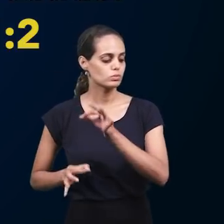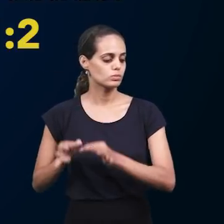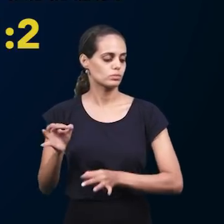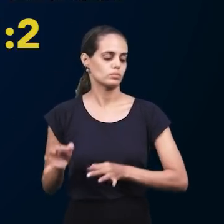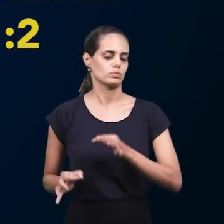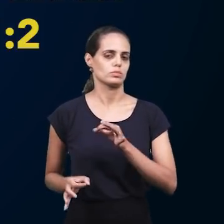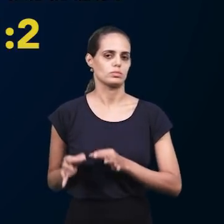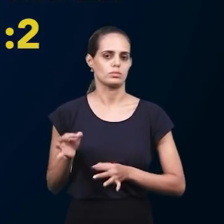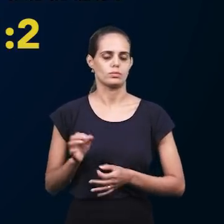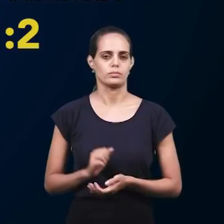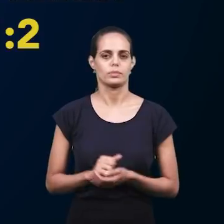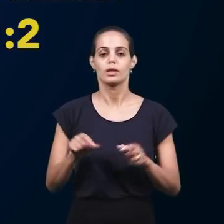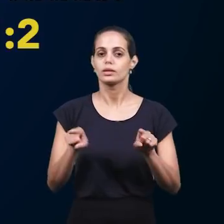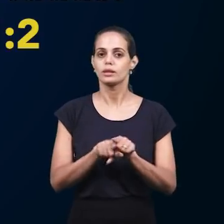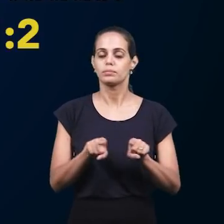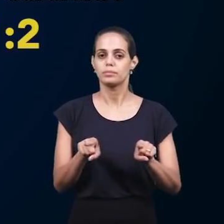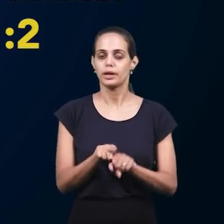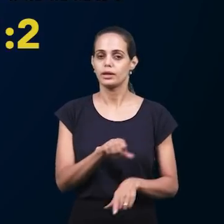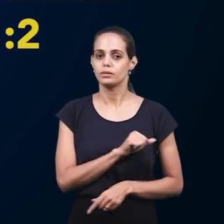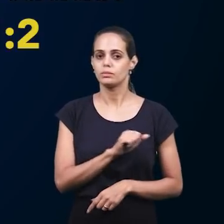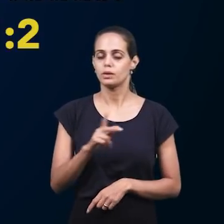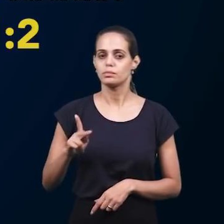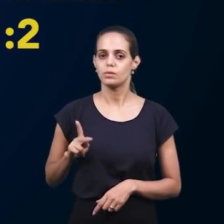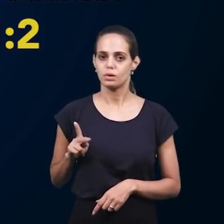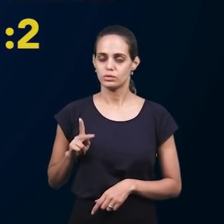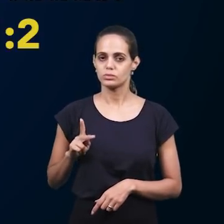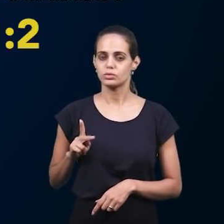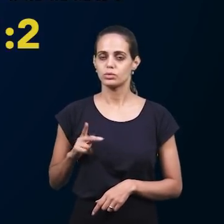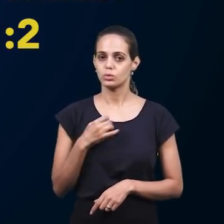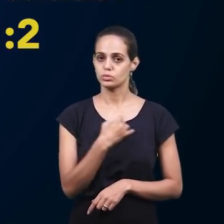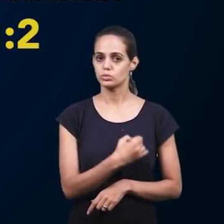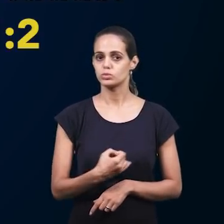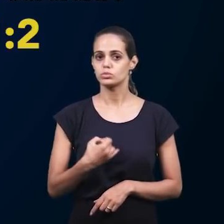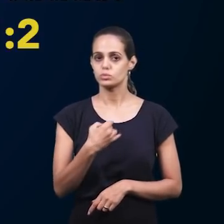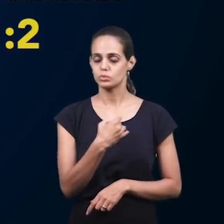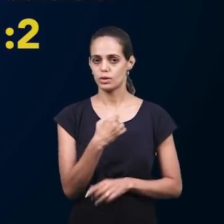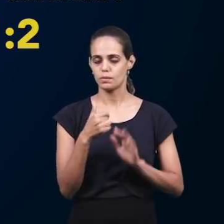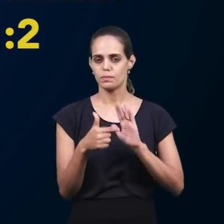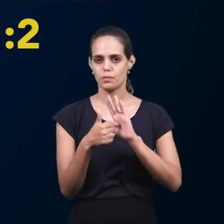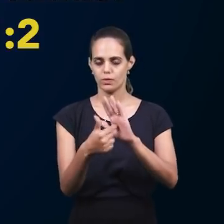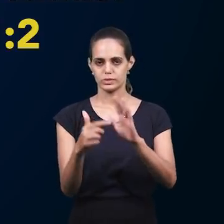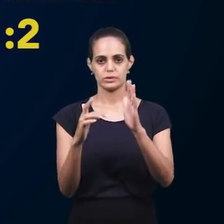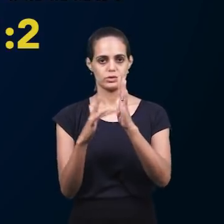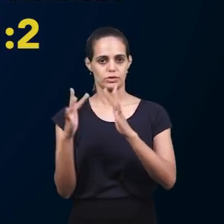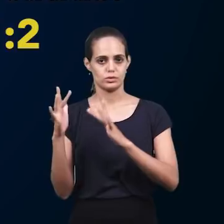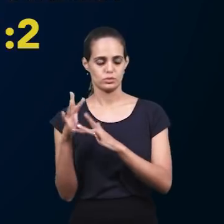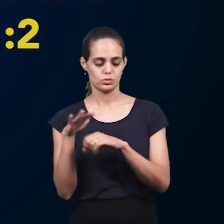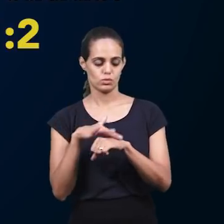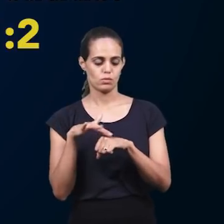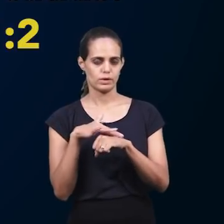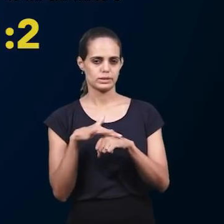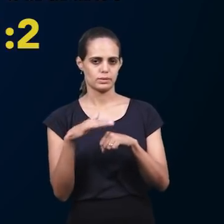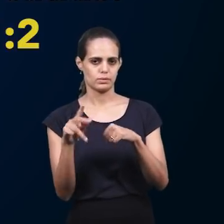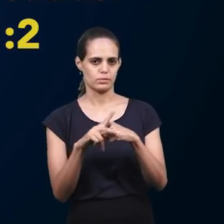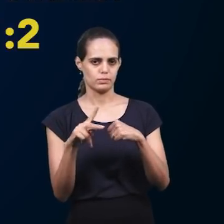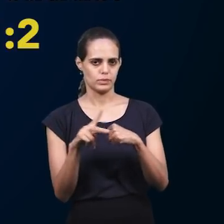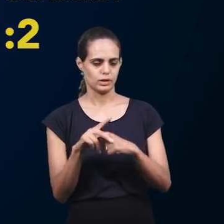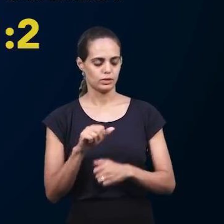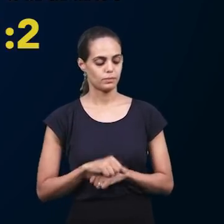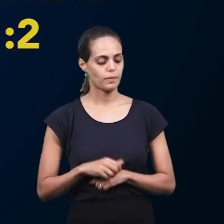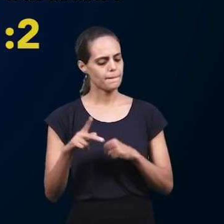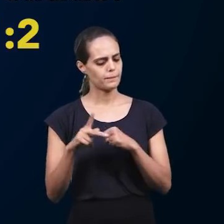no Evangelho do apóstolo João, quando o Senhor Jesus conversa com Pedro, e o Senhor diz: Pedro, quando